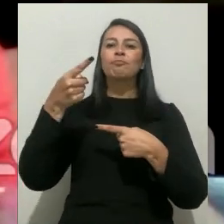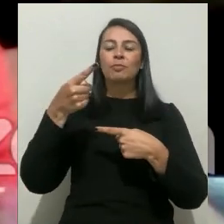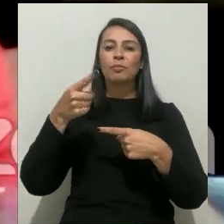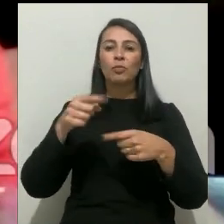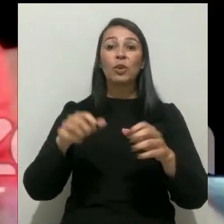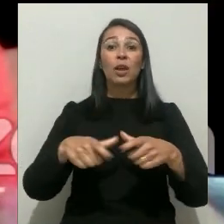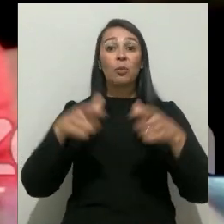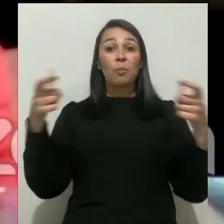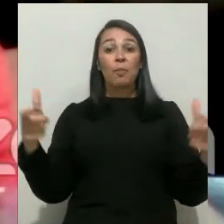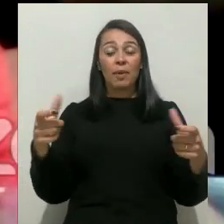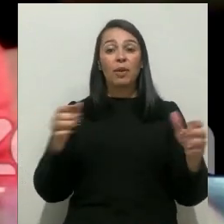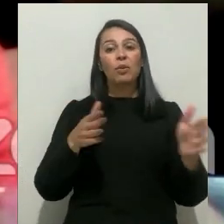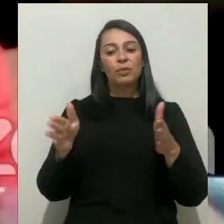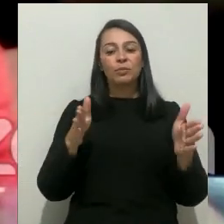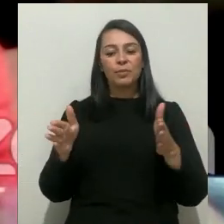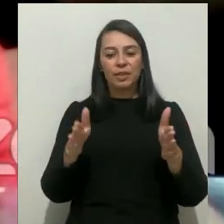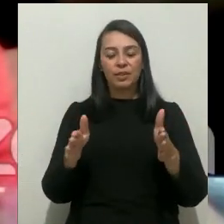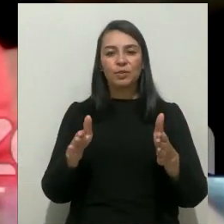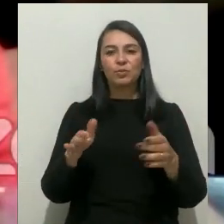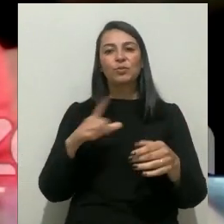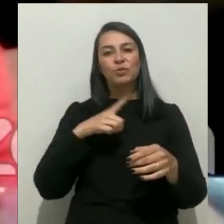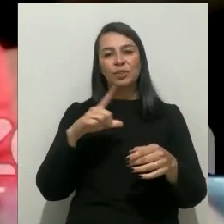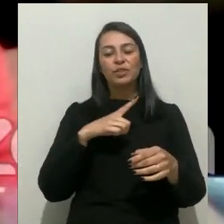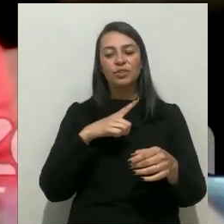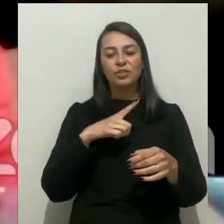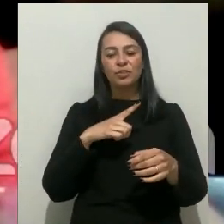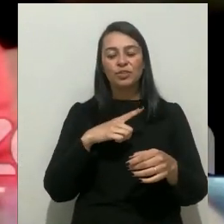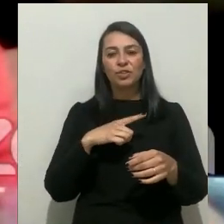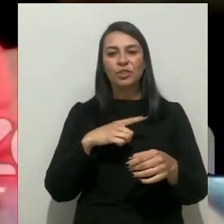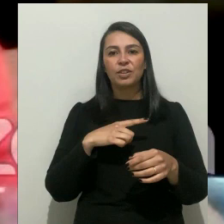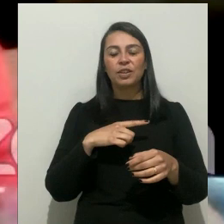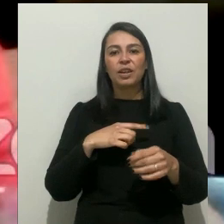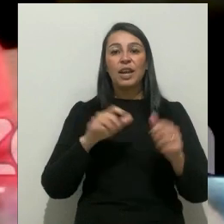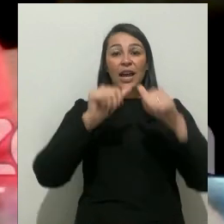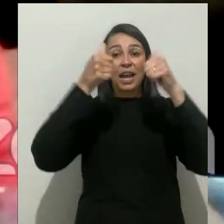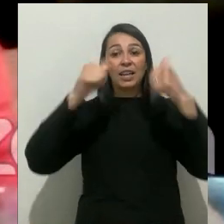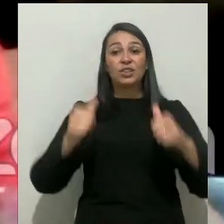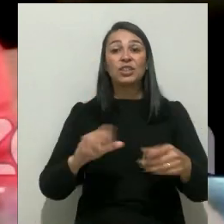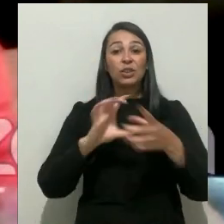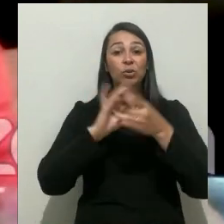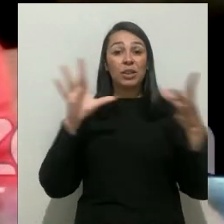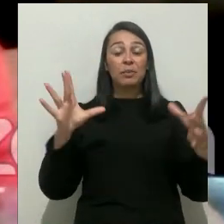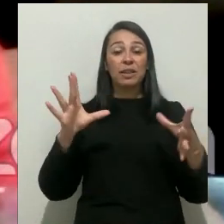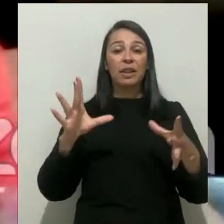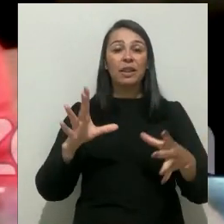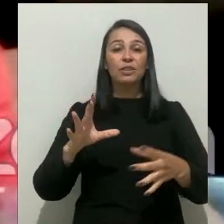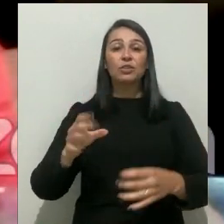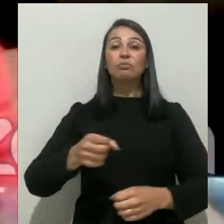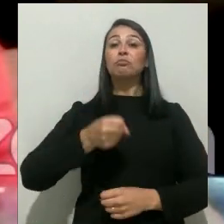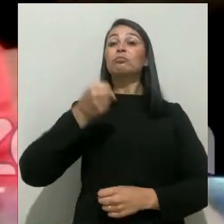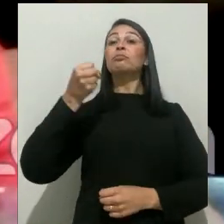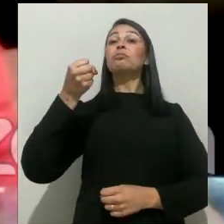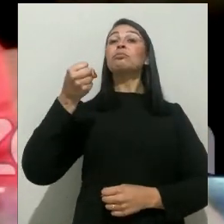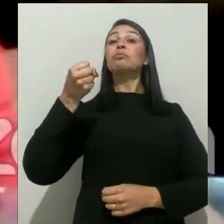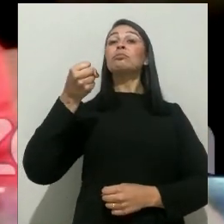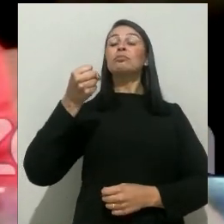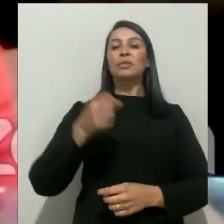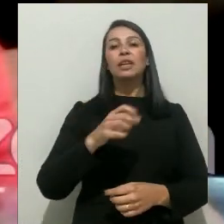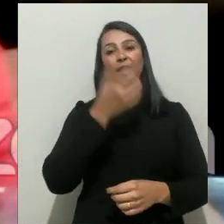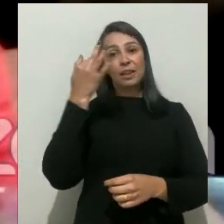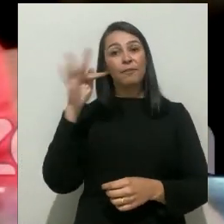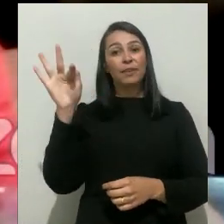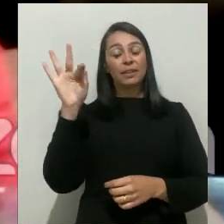elemento na época escultórico, que era a Estátua da Liberdade, né, que veio pronta da França. Mas, começando um pouco